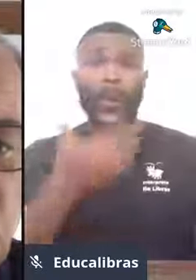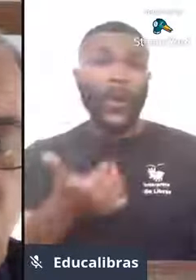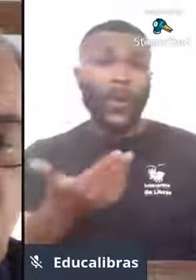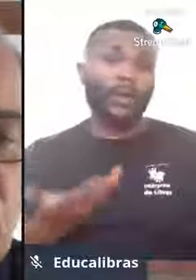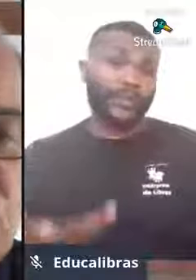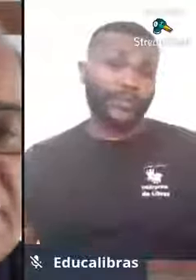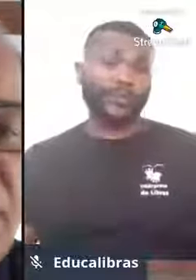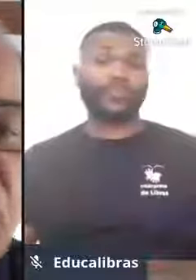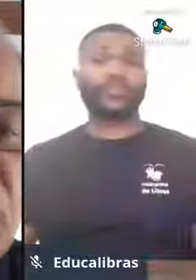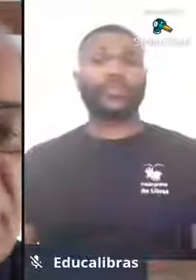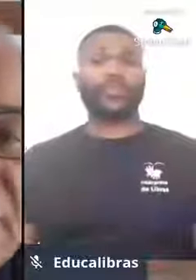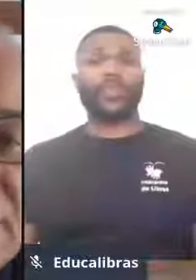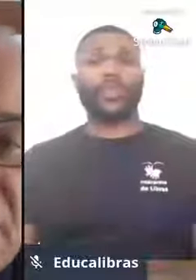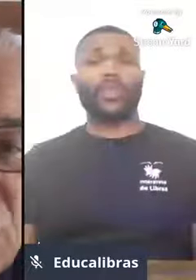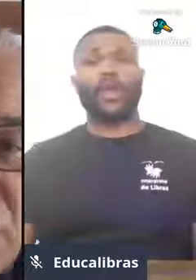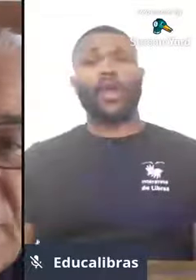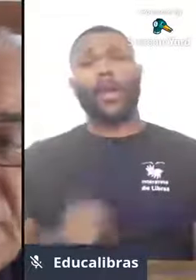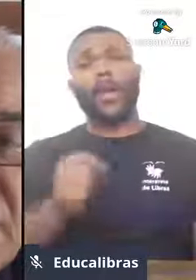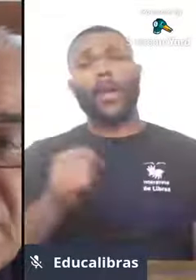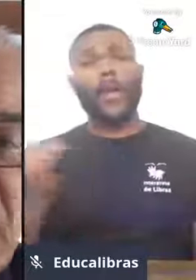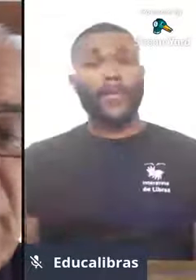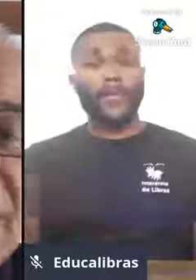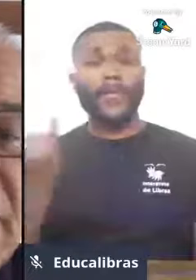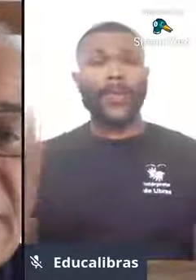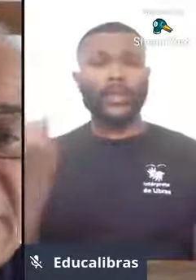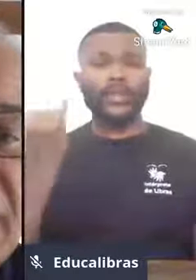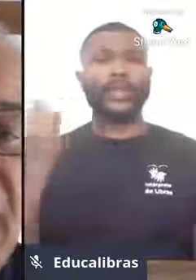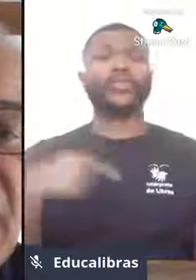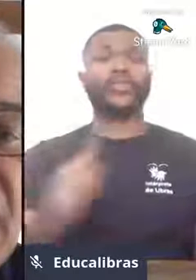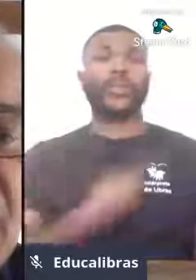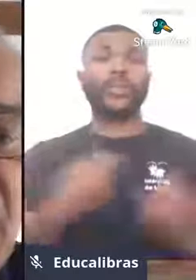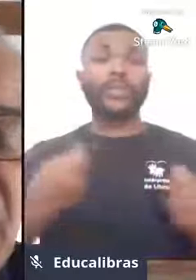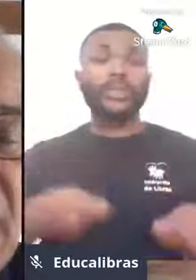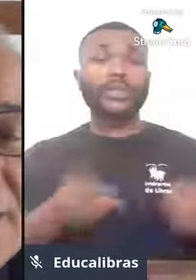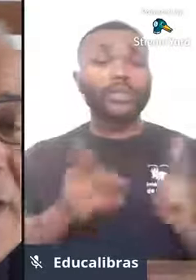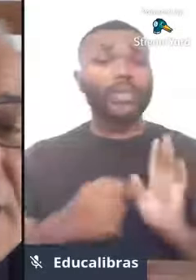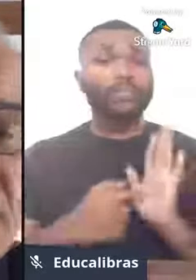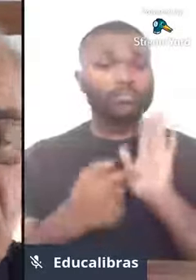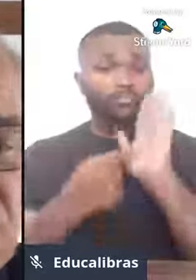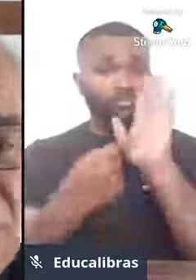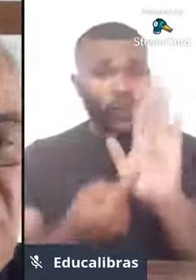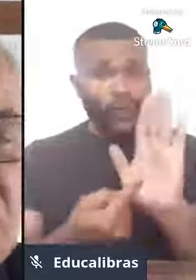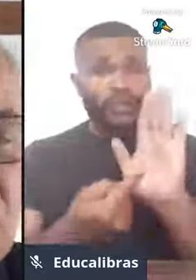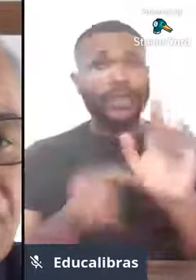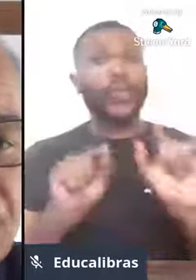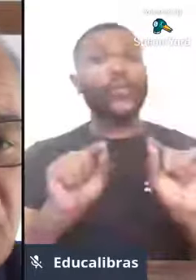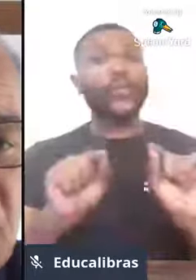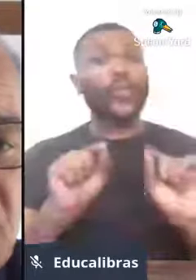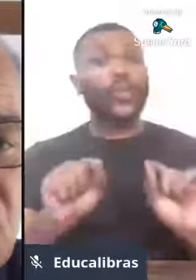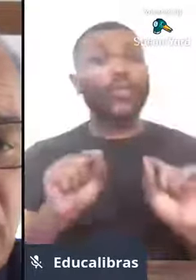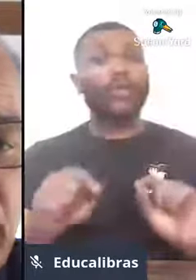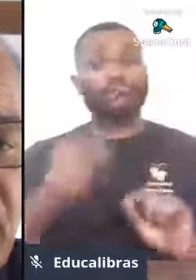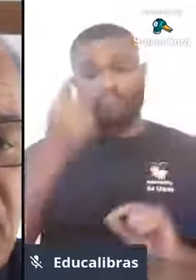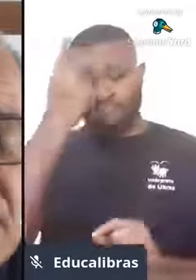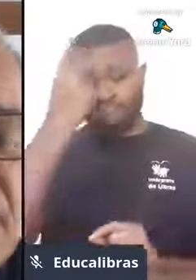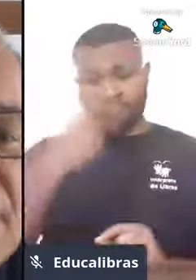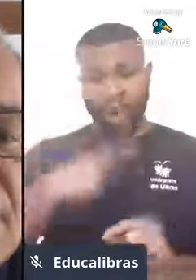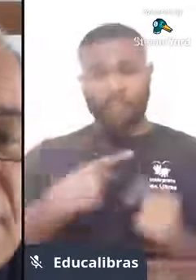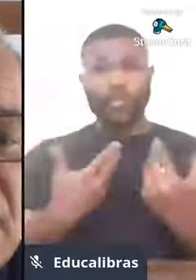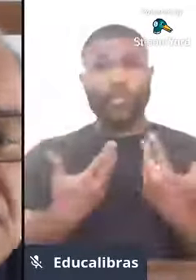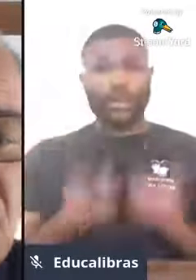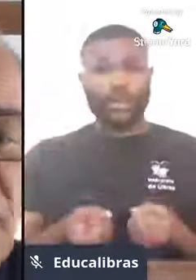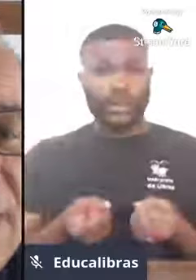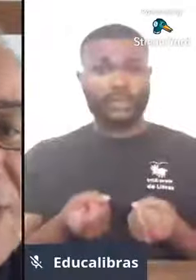um dos pontos mais importantes que a gente precisa sempre bater nessa tecla, é a aceitação de si mesmo. Só que para fazer